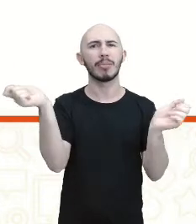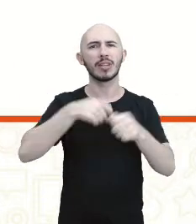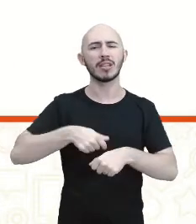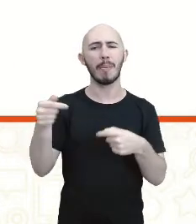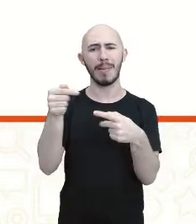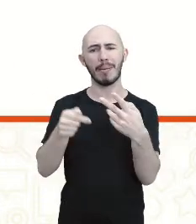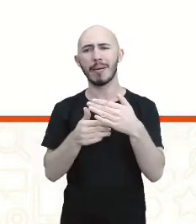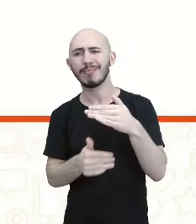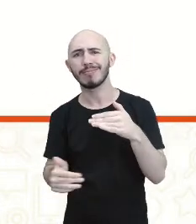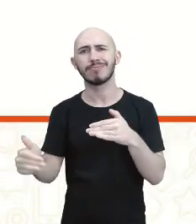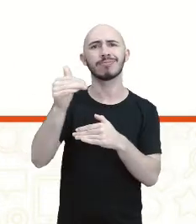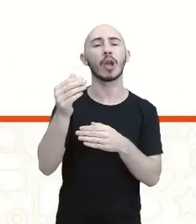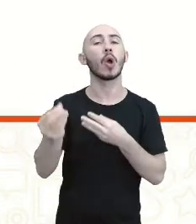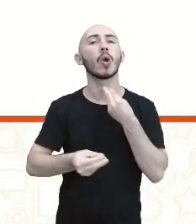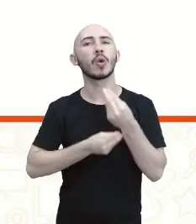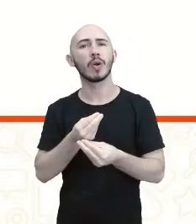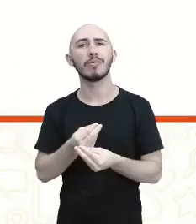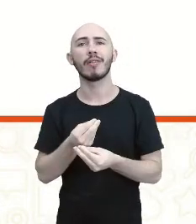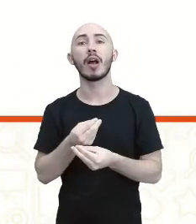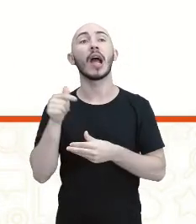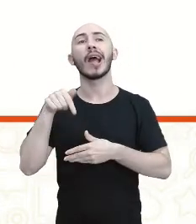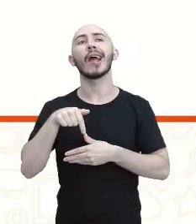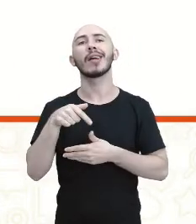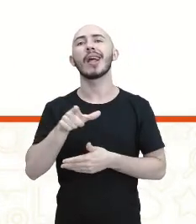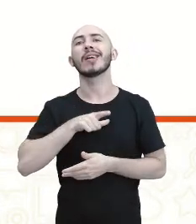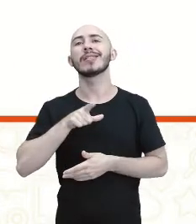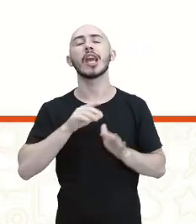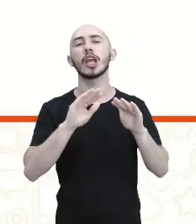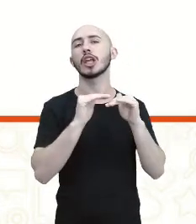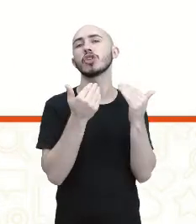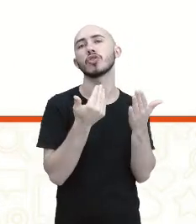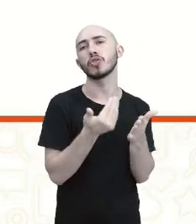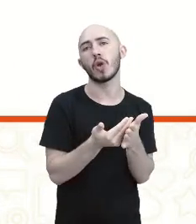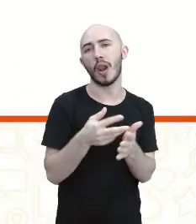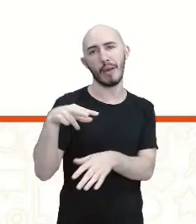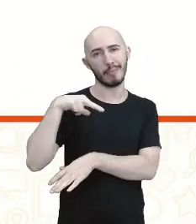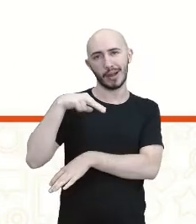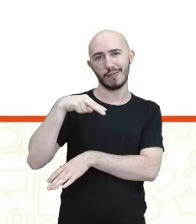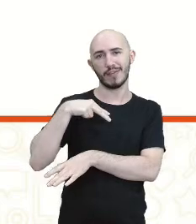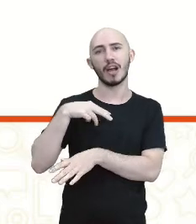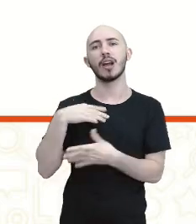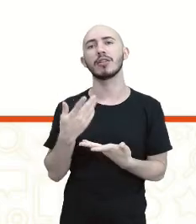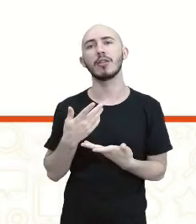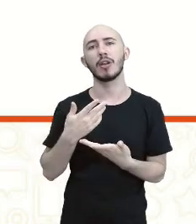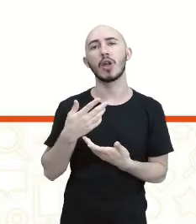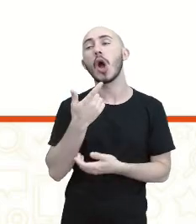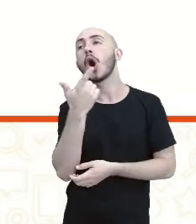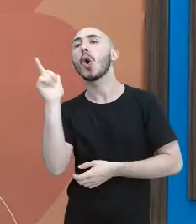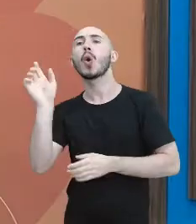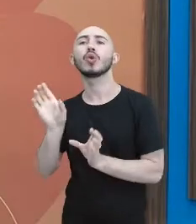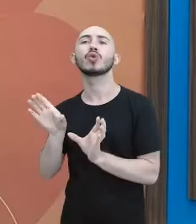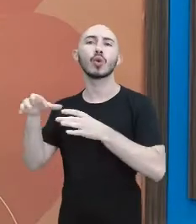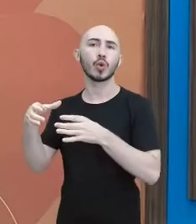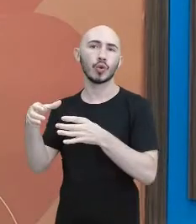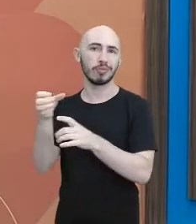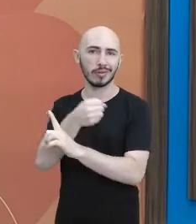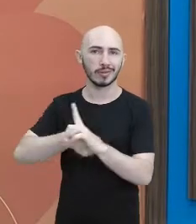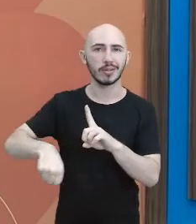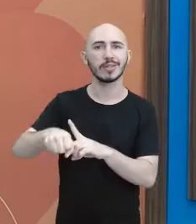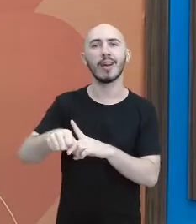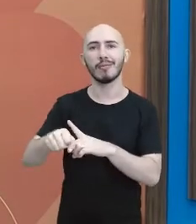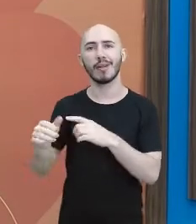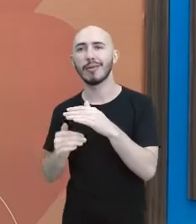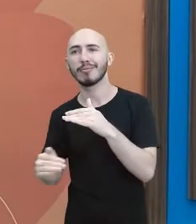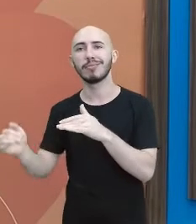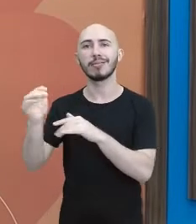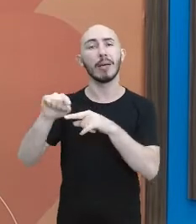esses estudantes vão estar em escolas particulares, em outra camada econômica, social, não é? E na